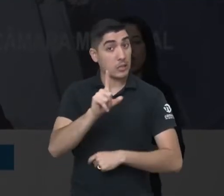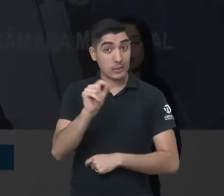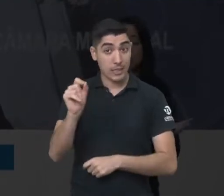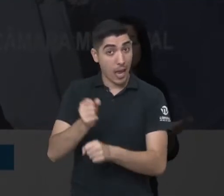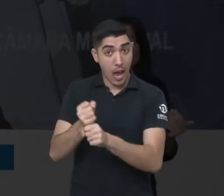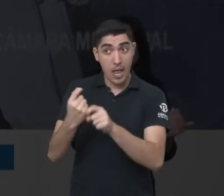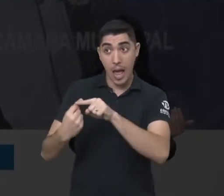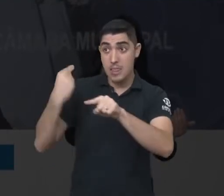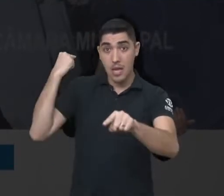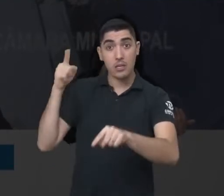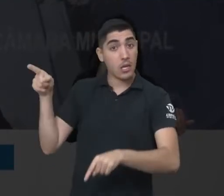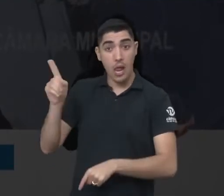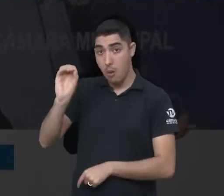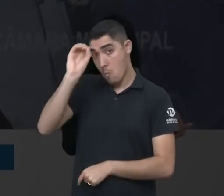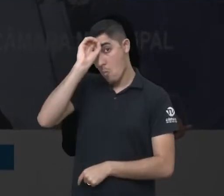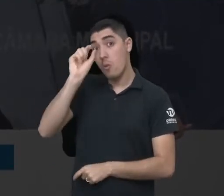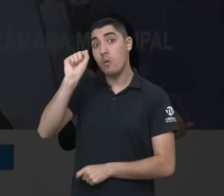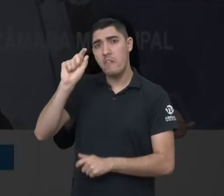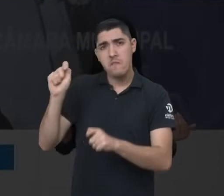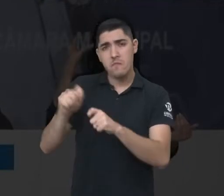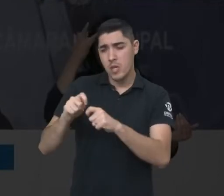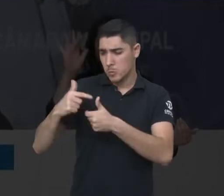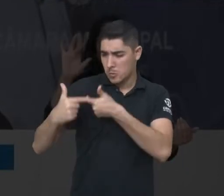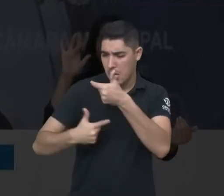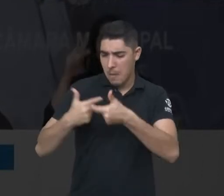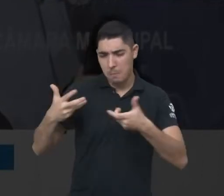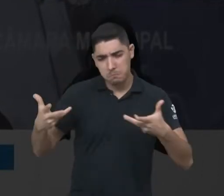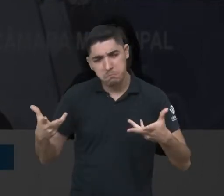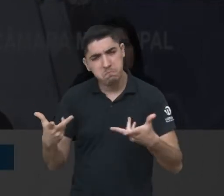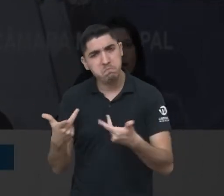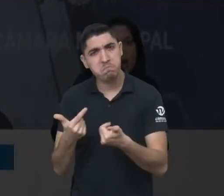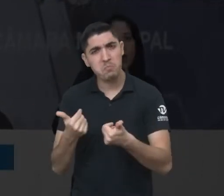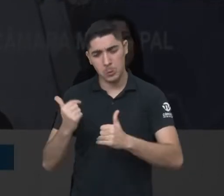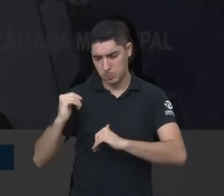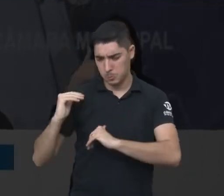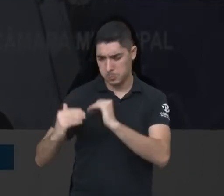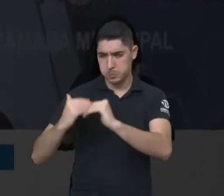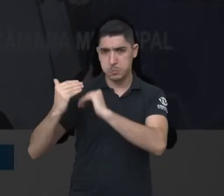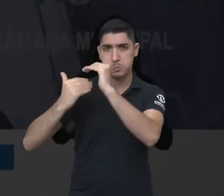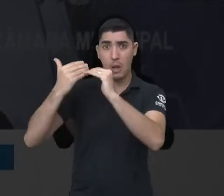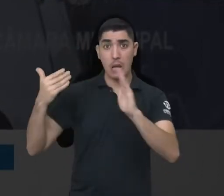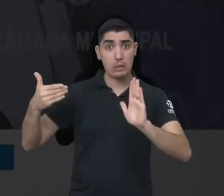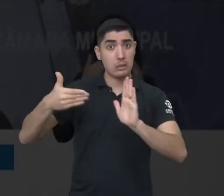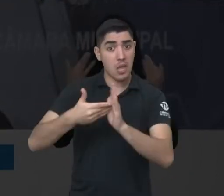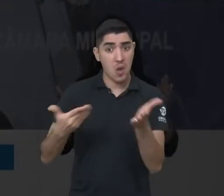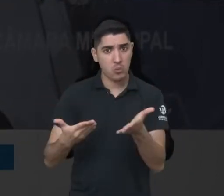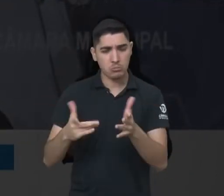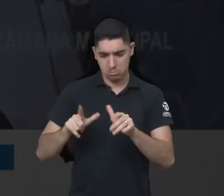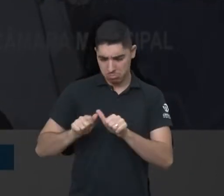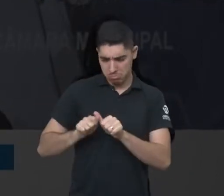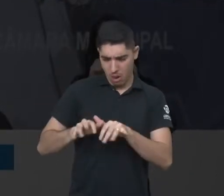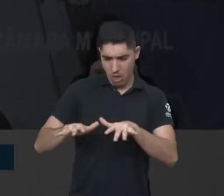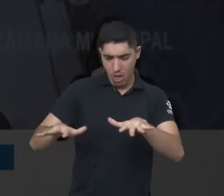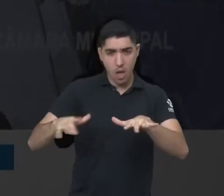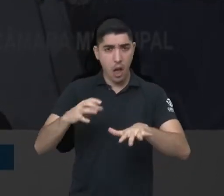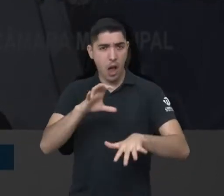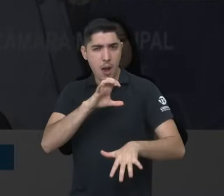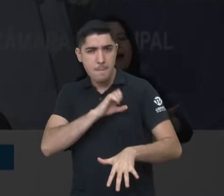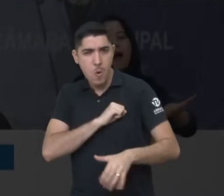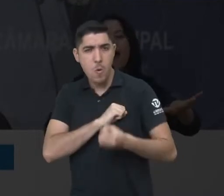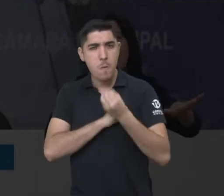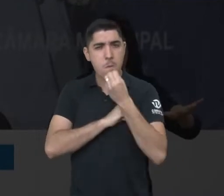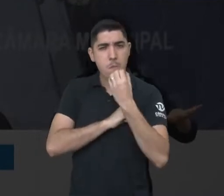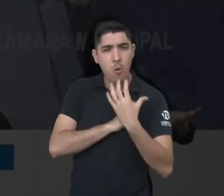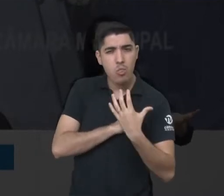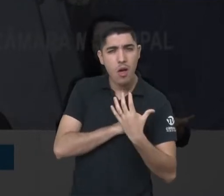sabia que ela ia fazer uma obra tão grande e que dessa obra dela ia se espalhar tanto amor e tanta